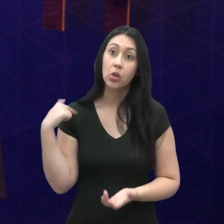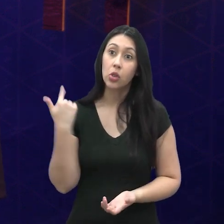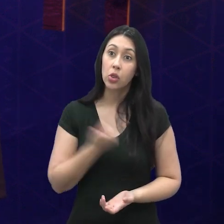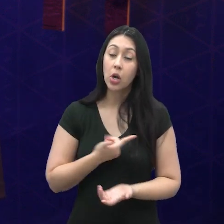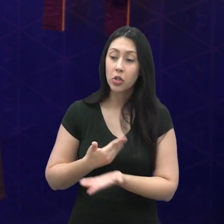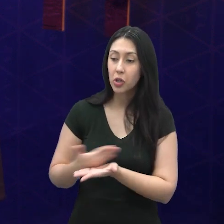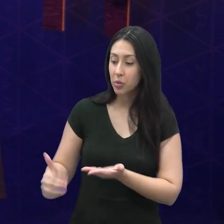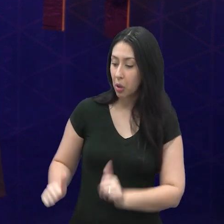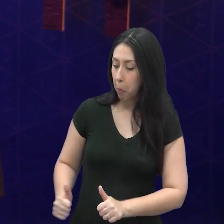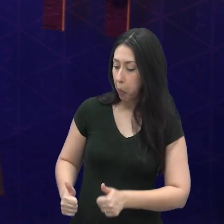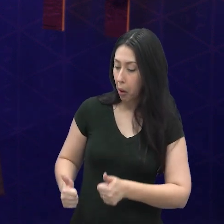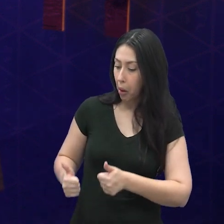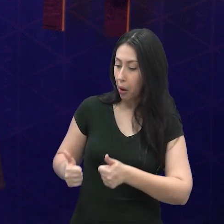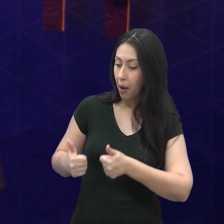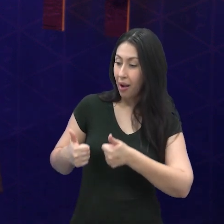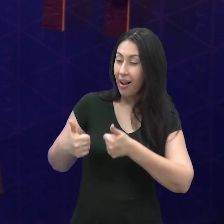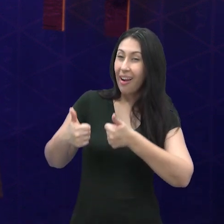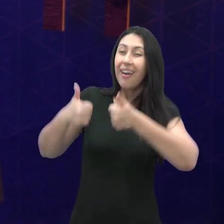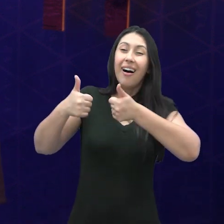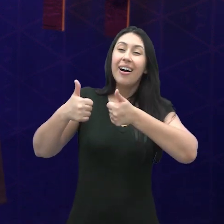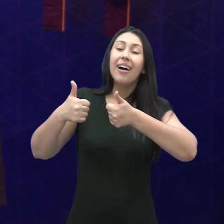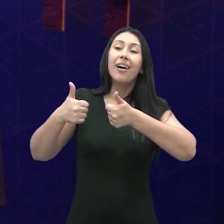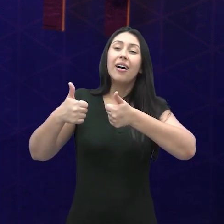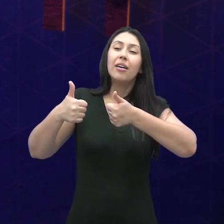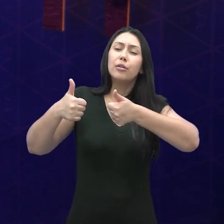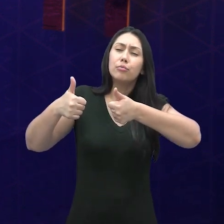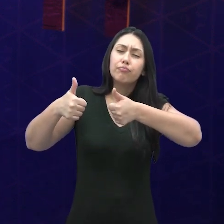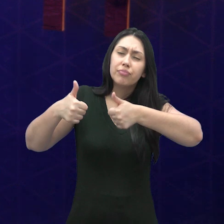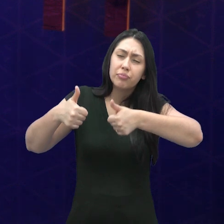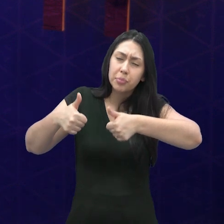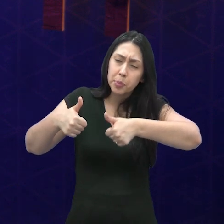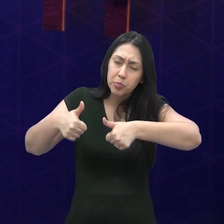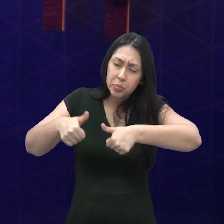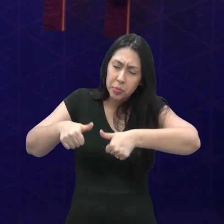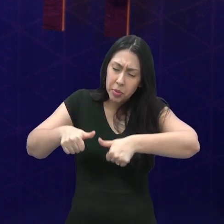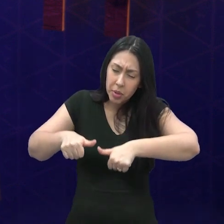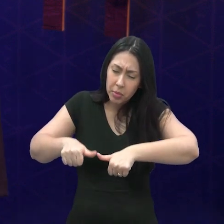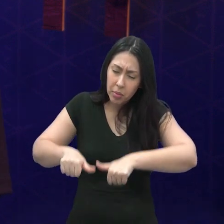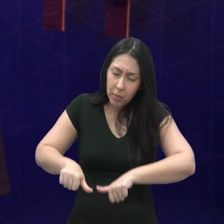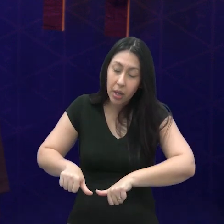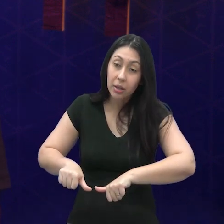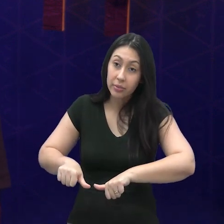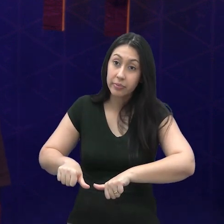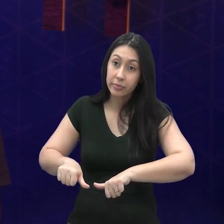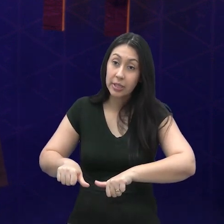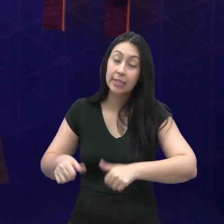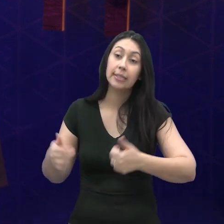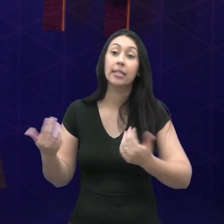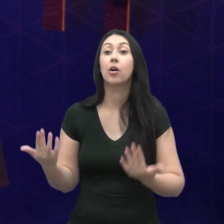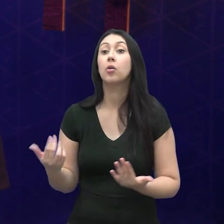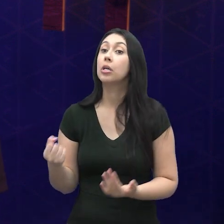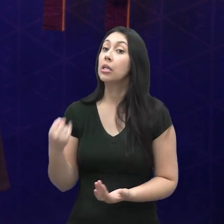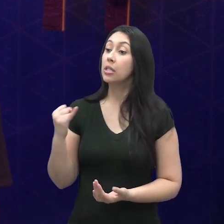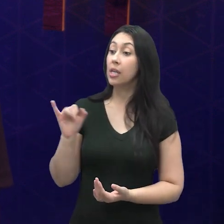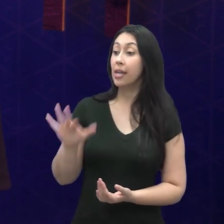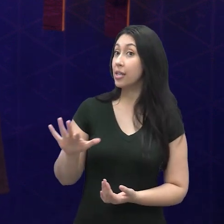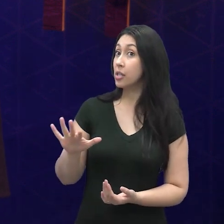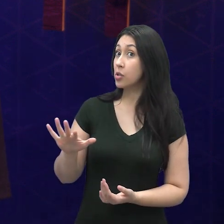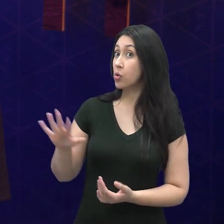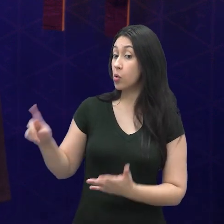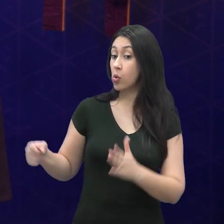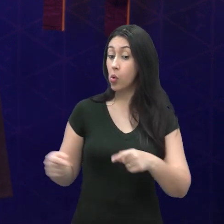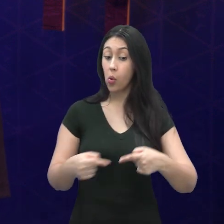evoluindo, e chega uma determinada idade que a gente começa a decair, né? Se isso tiver no